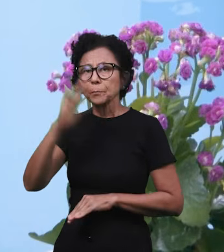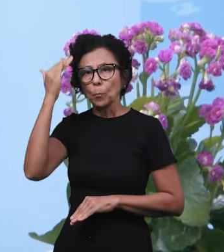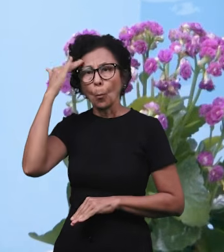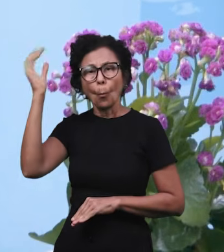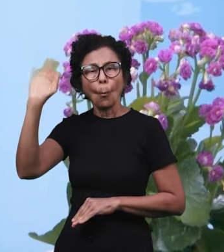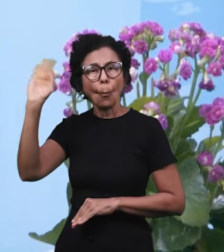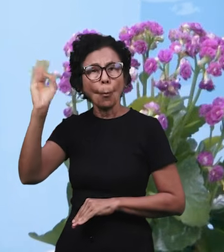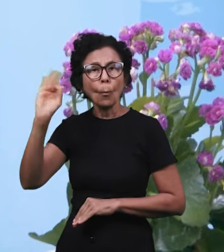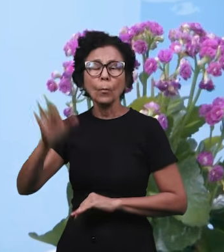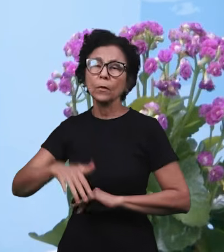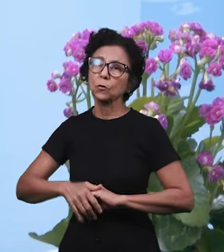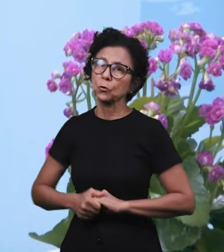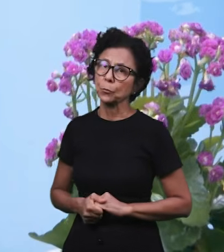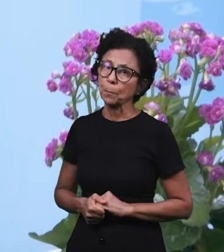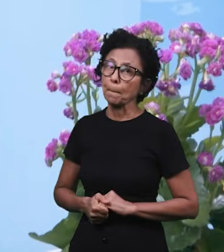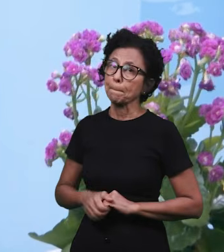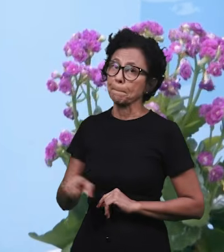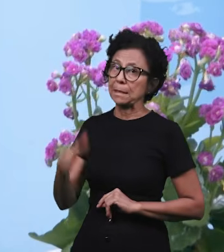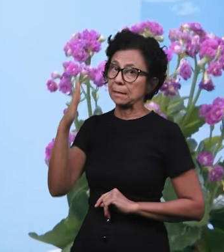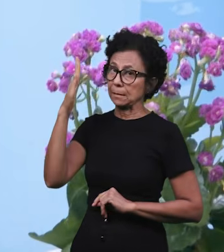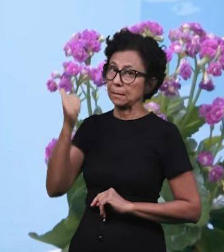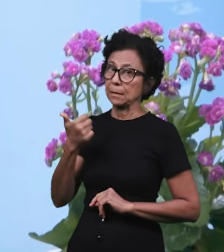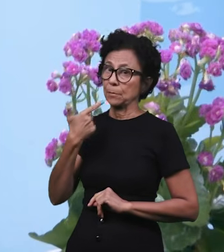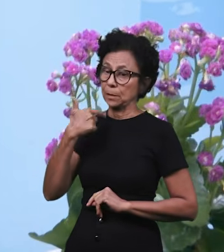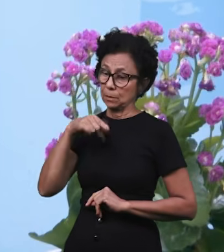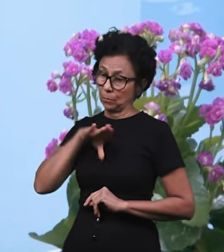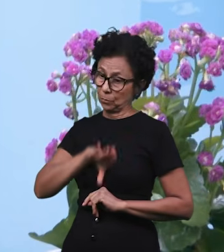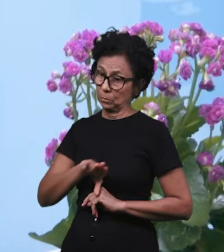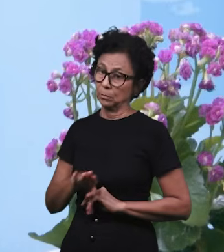portuguesa falada. Então,